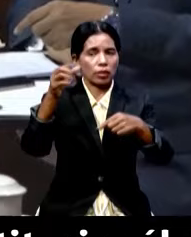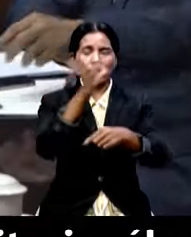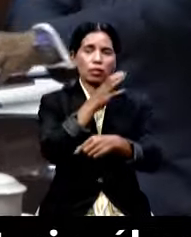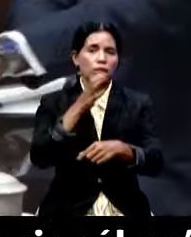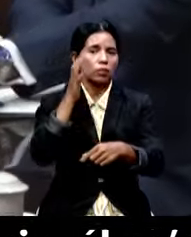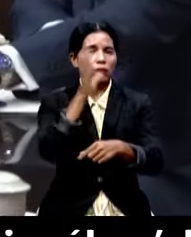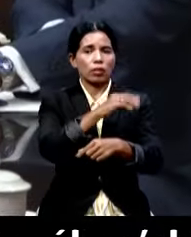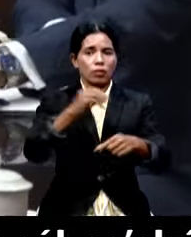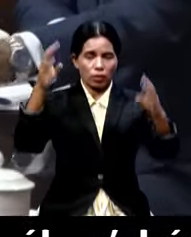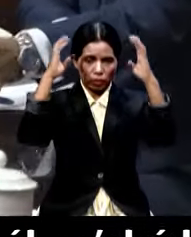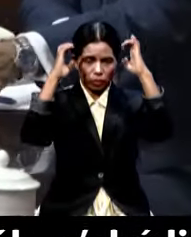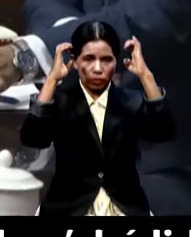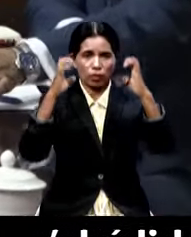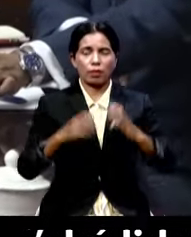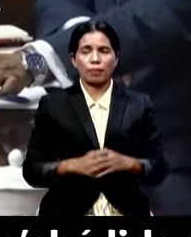e educação.